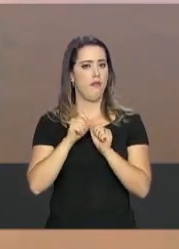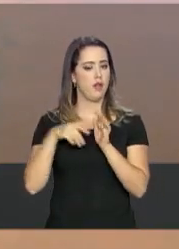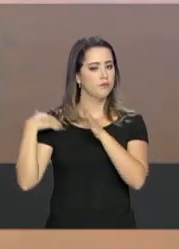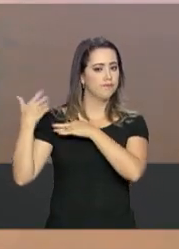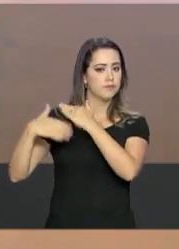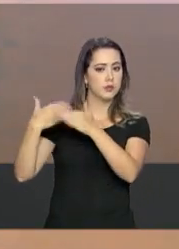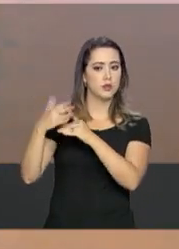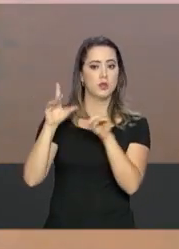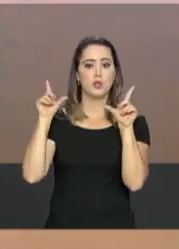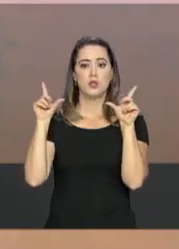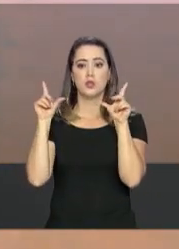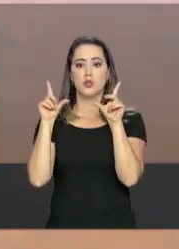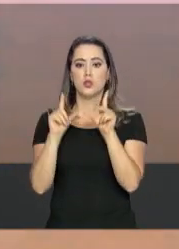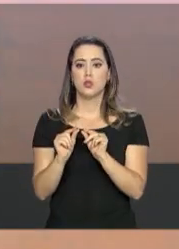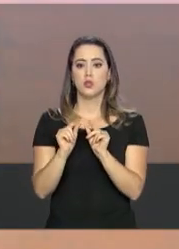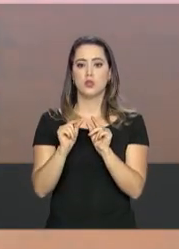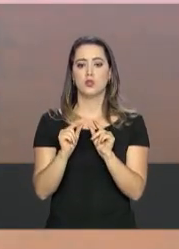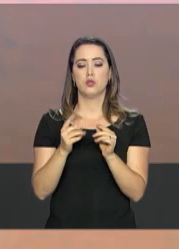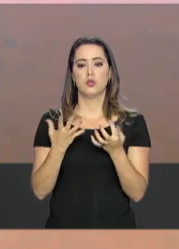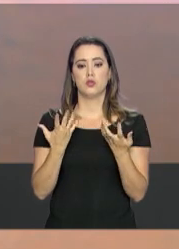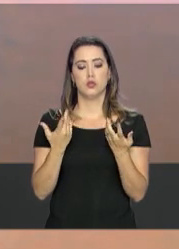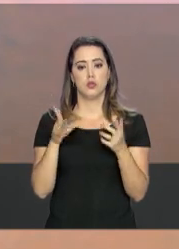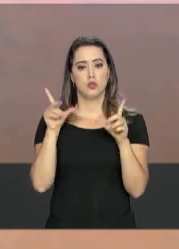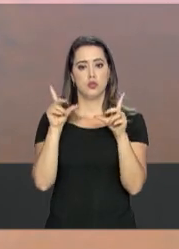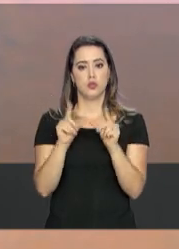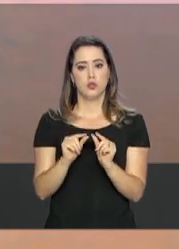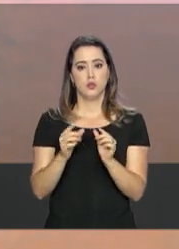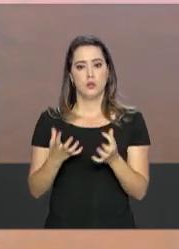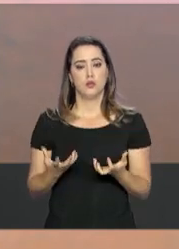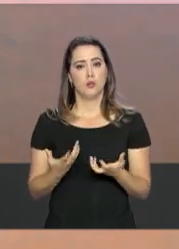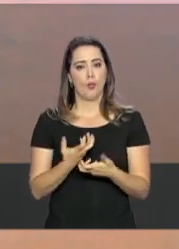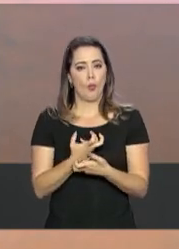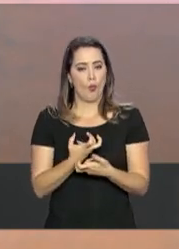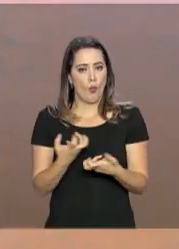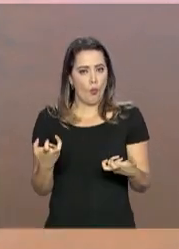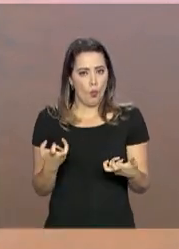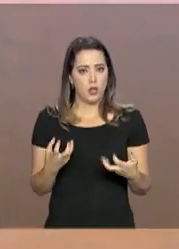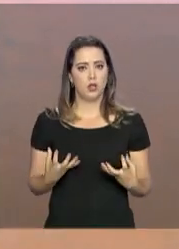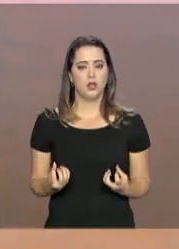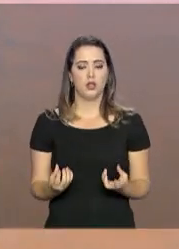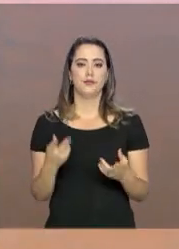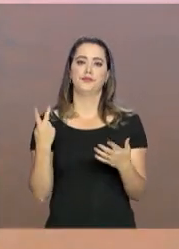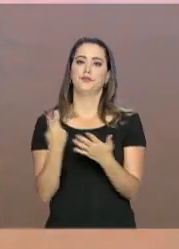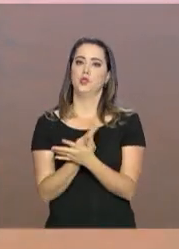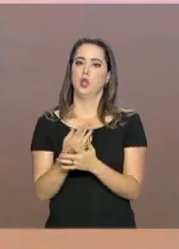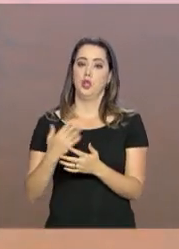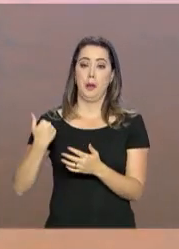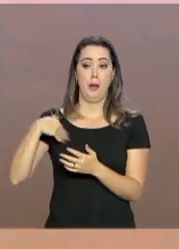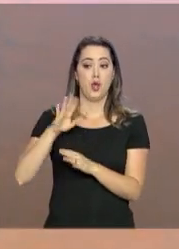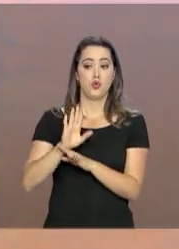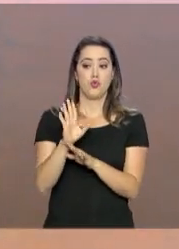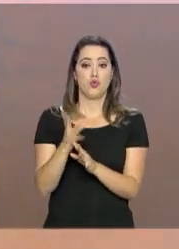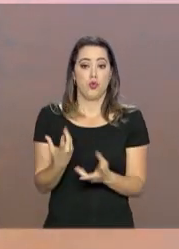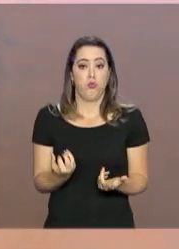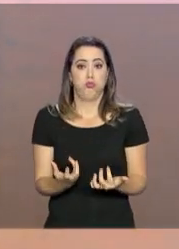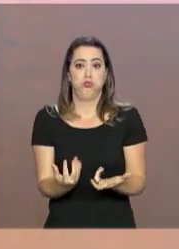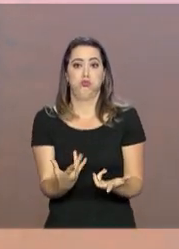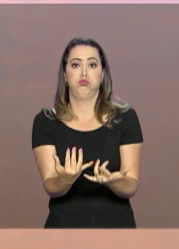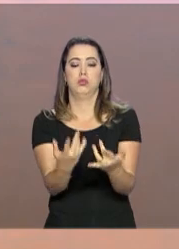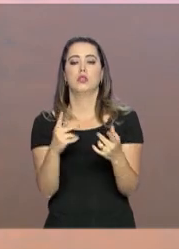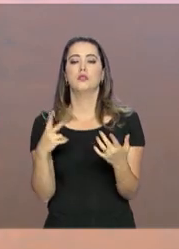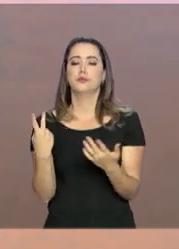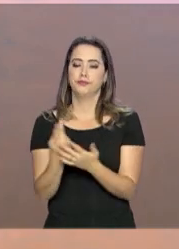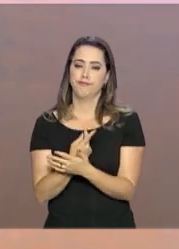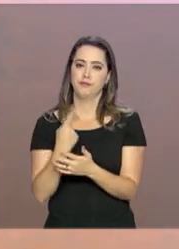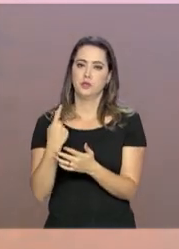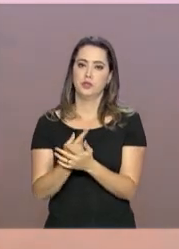anos. Ela reduz bastante o combustível, né, a matéria seca que vai formar o incêndio, né, e esses incêndios que eventualmente